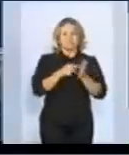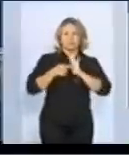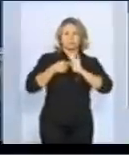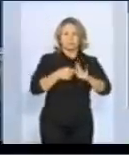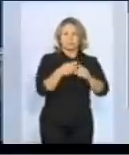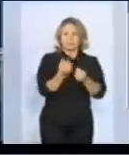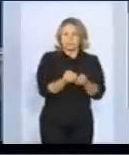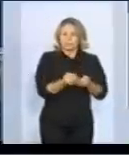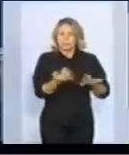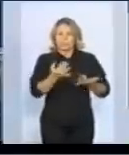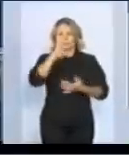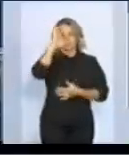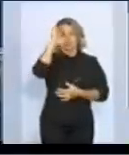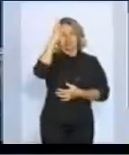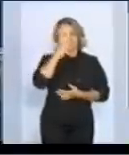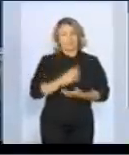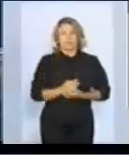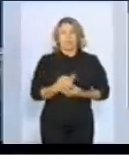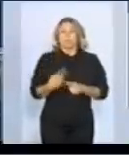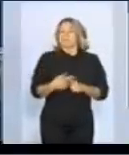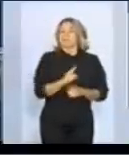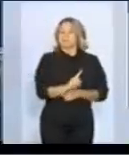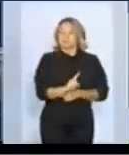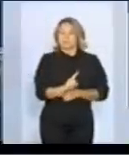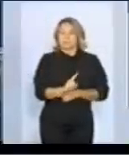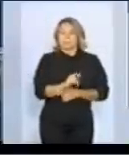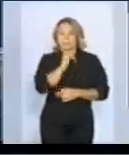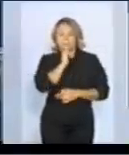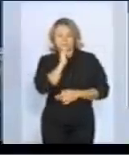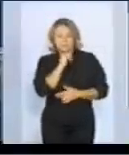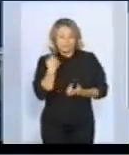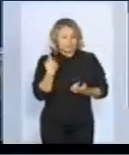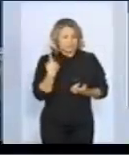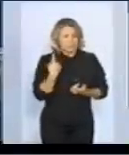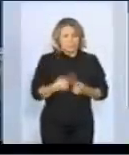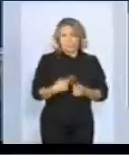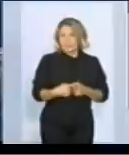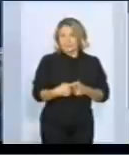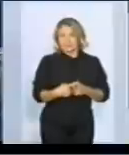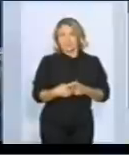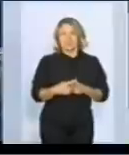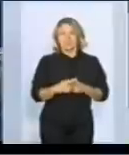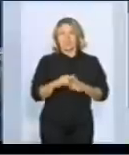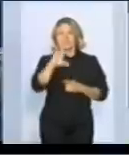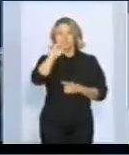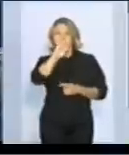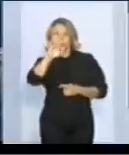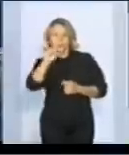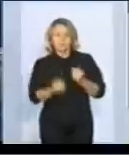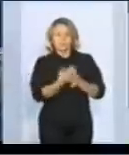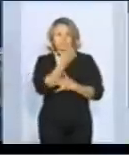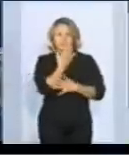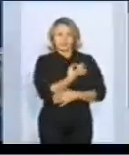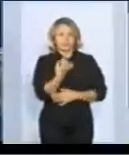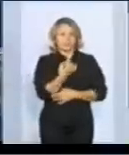demonstrado cabalmente esse resultado. E por que não? Por uma razão simples. As cotas não foram implementadas sozinhas. Elas foram implementadas